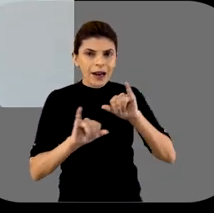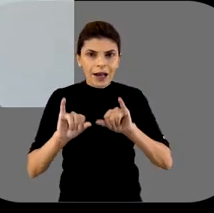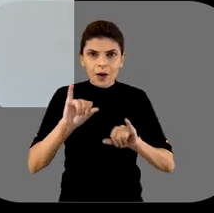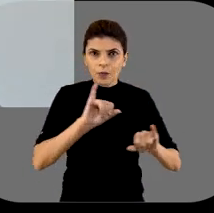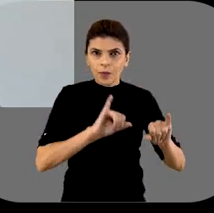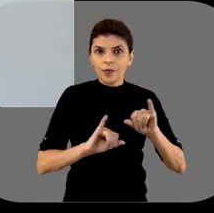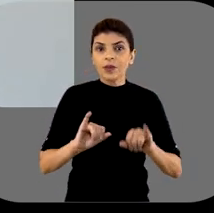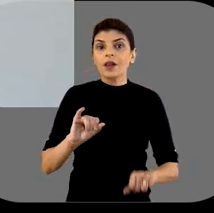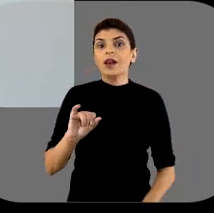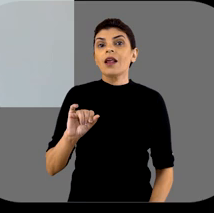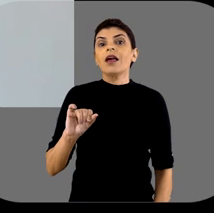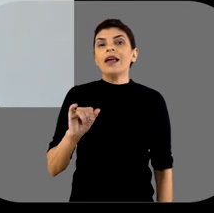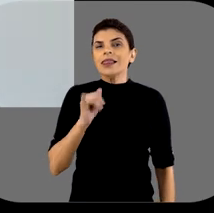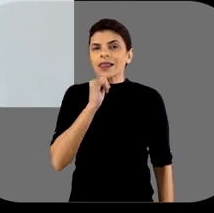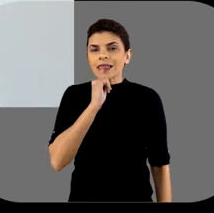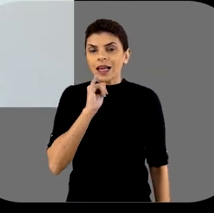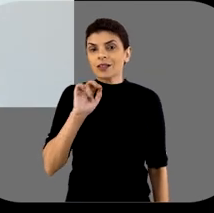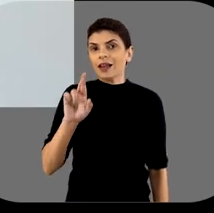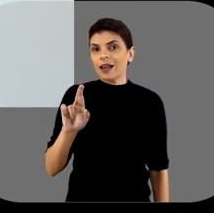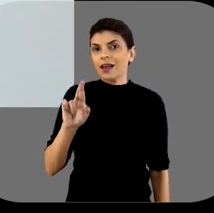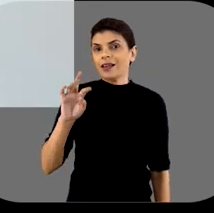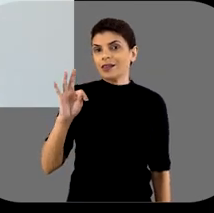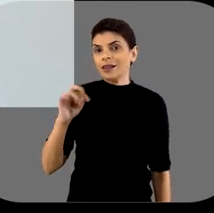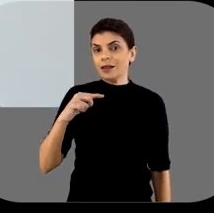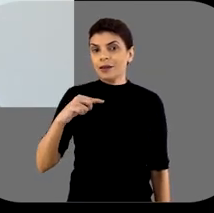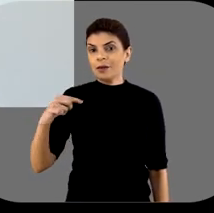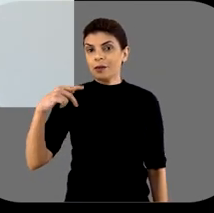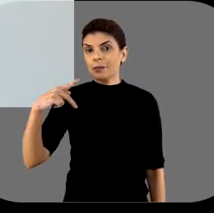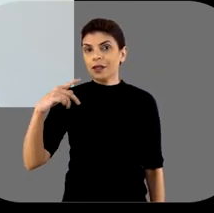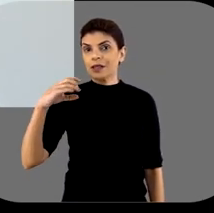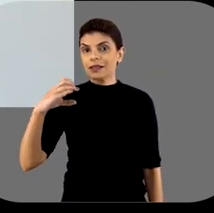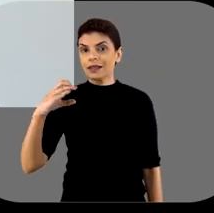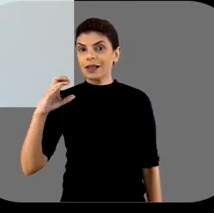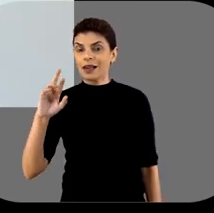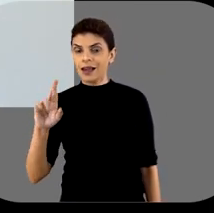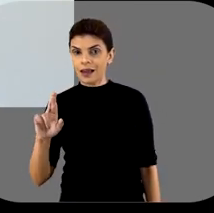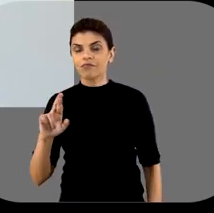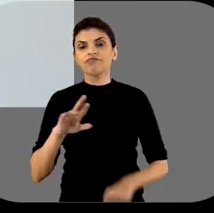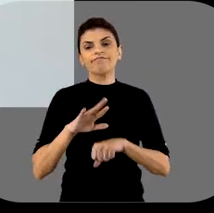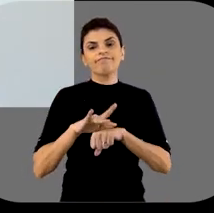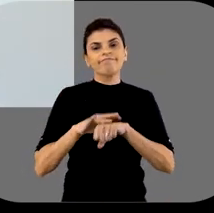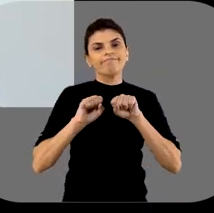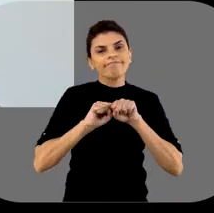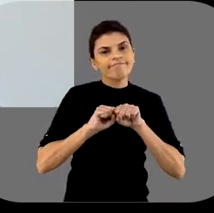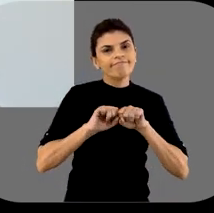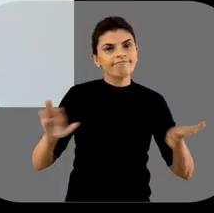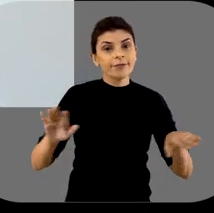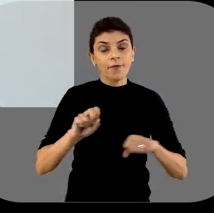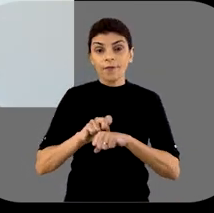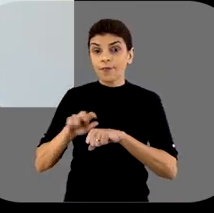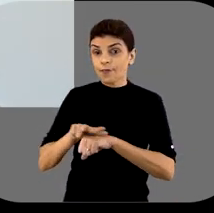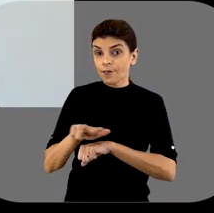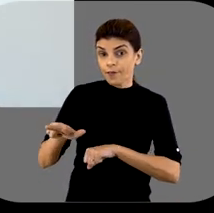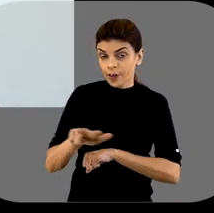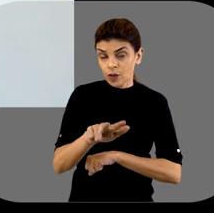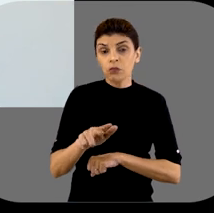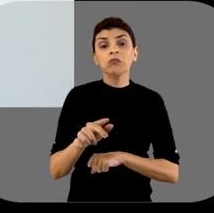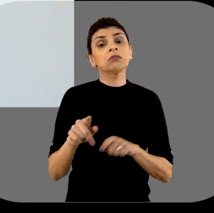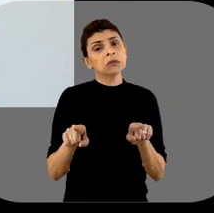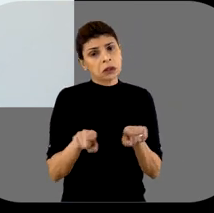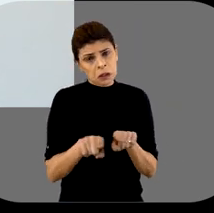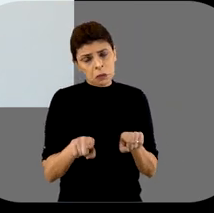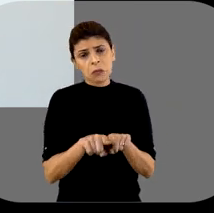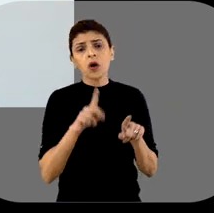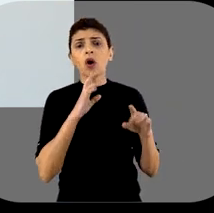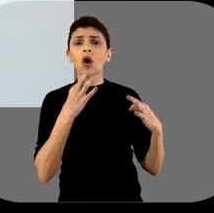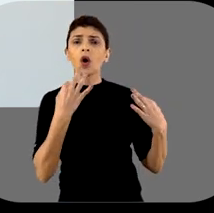um teste RT-PCR, em tempo real, para confirmação da infecção pelo vírus. Ou eles admitem a